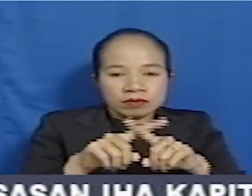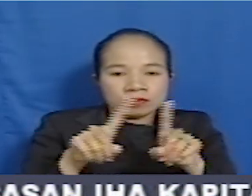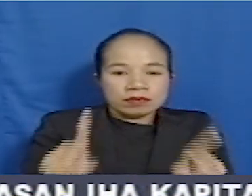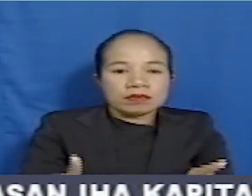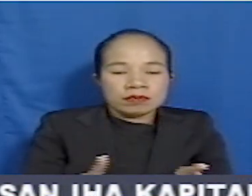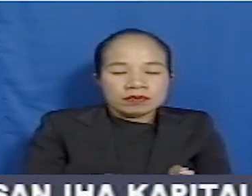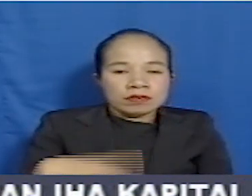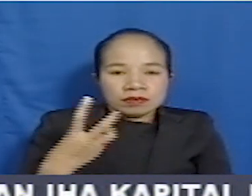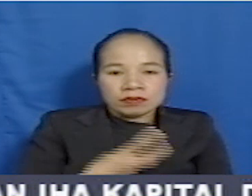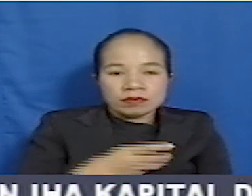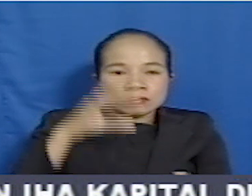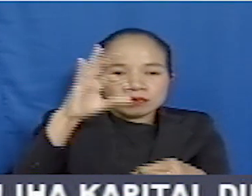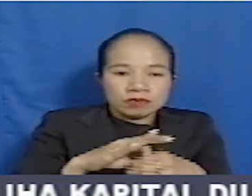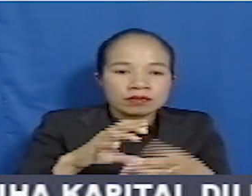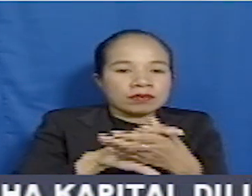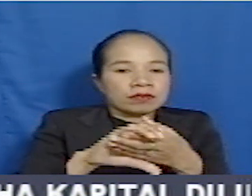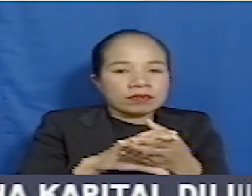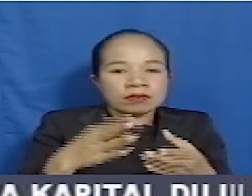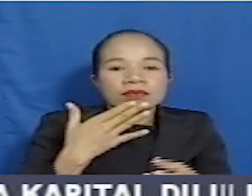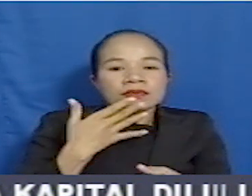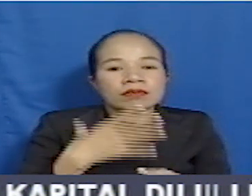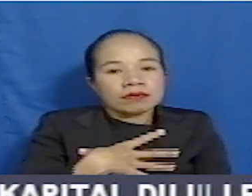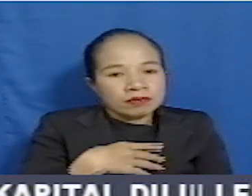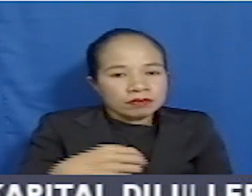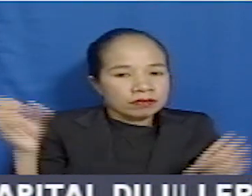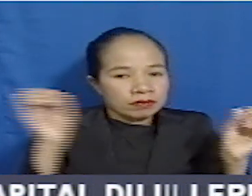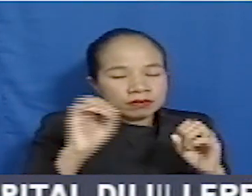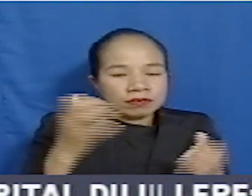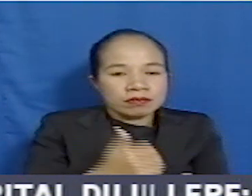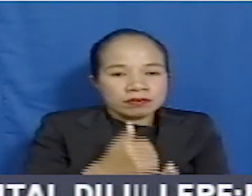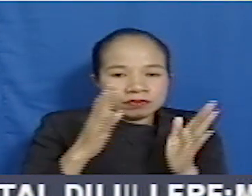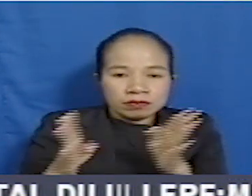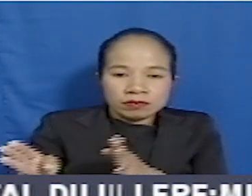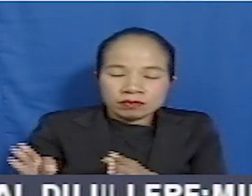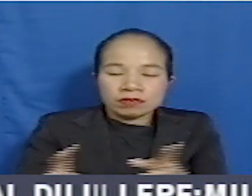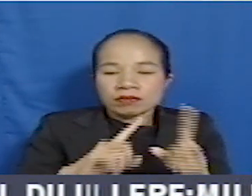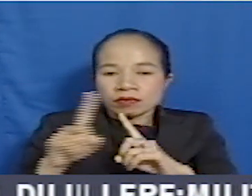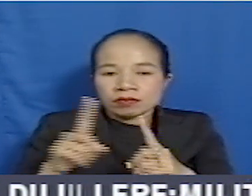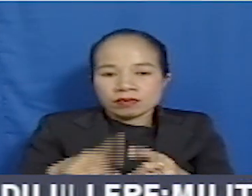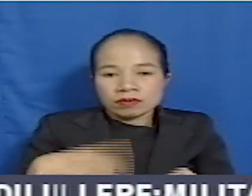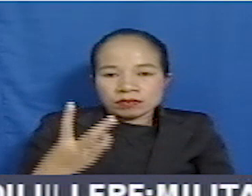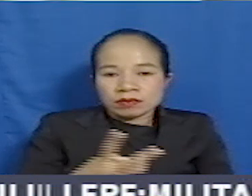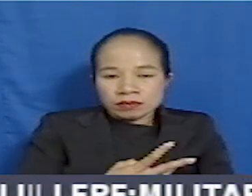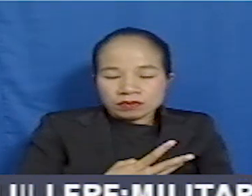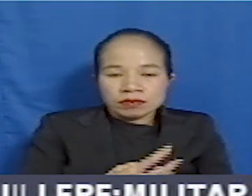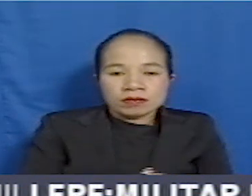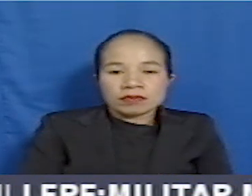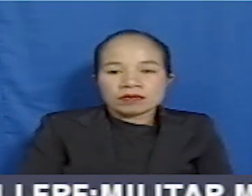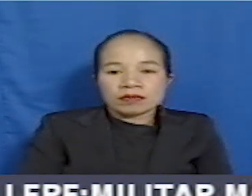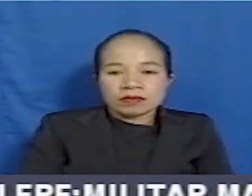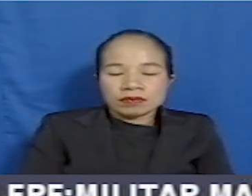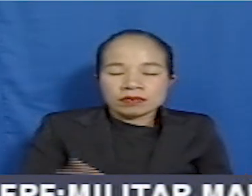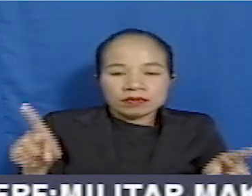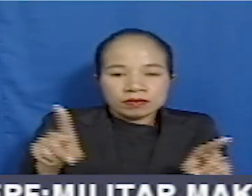bem, e ta vota abstenção. Nebe sem liu, russi processo consulta, ho itane superior sira.